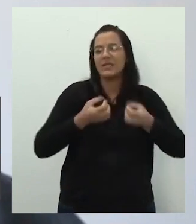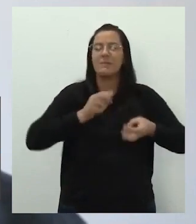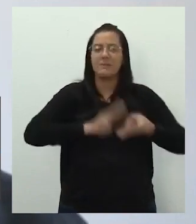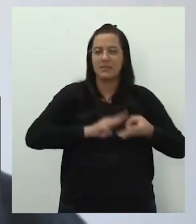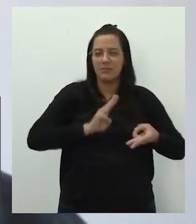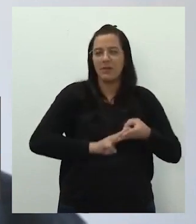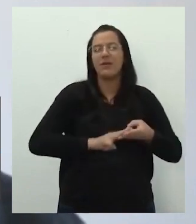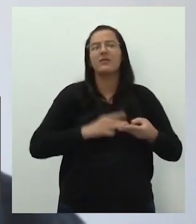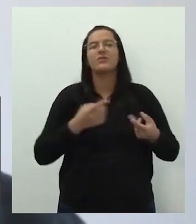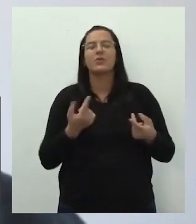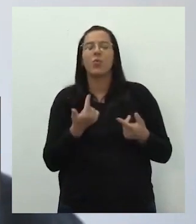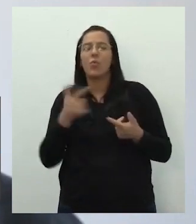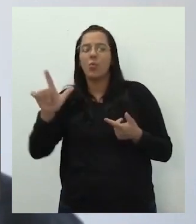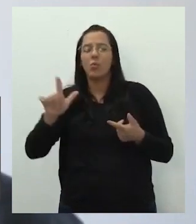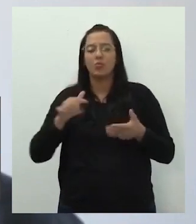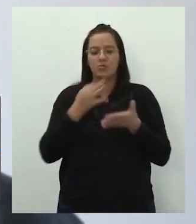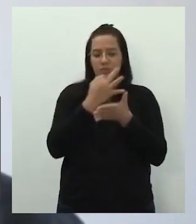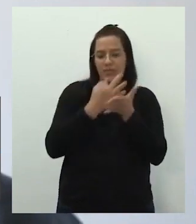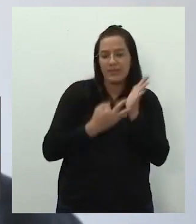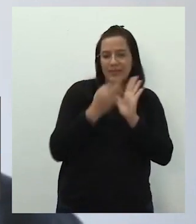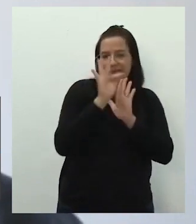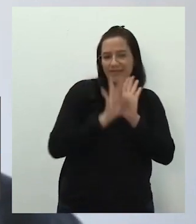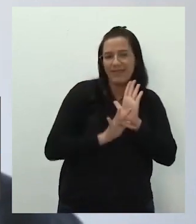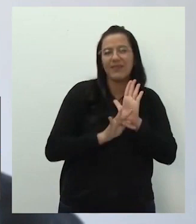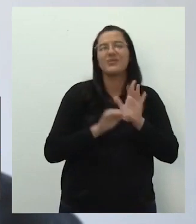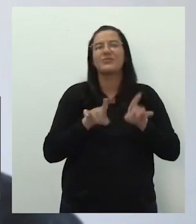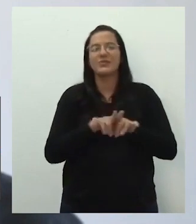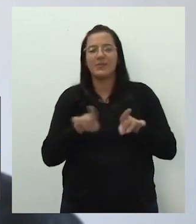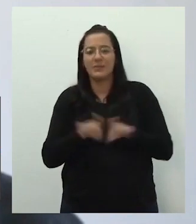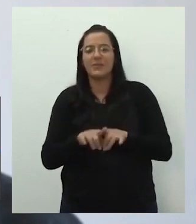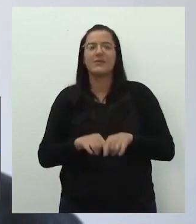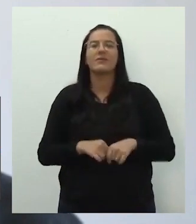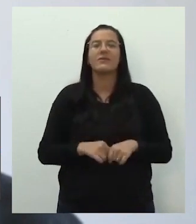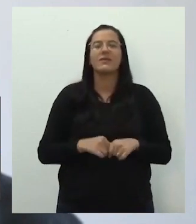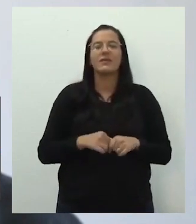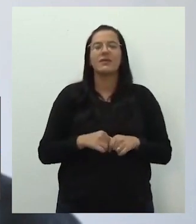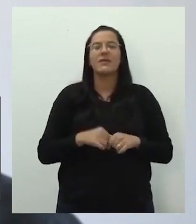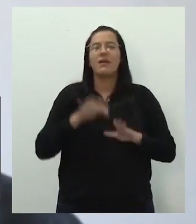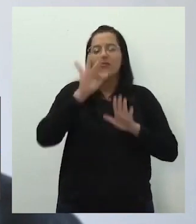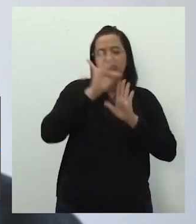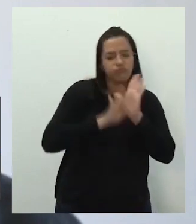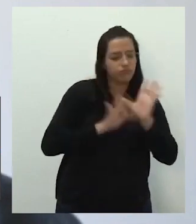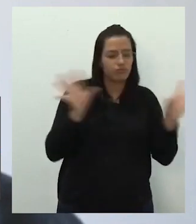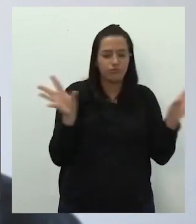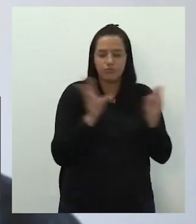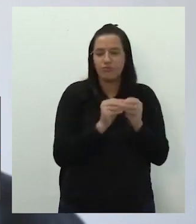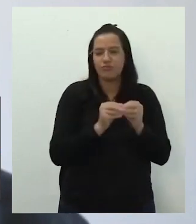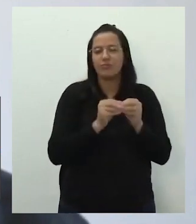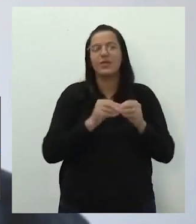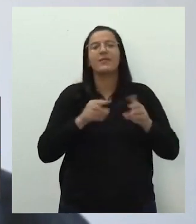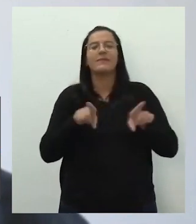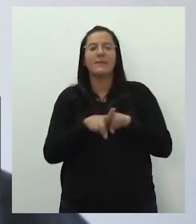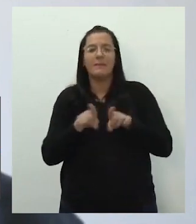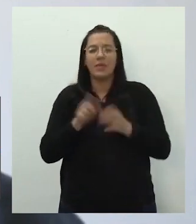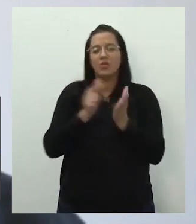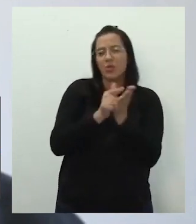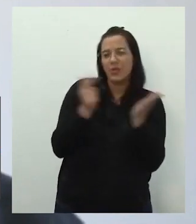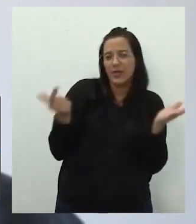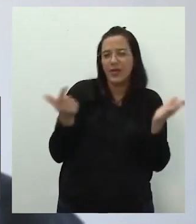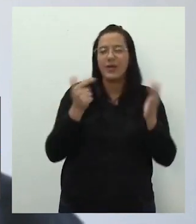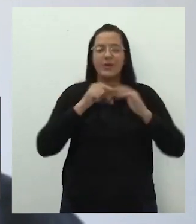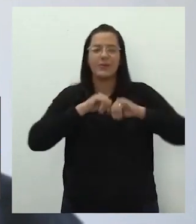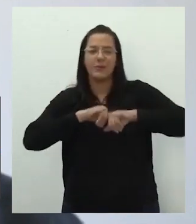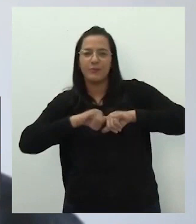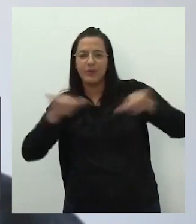contexto. Professor Marco, criatividade. Professora Bianca, contextualização. Professor Felipe, notícias de jornais.